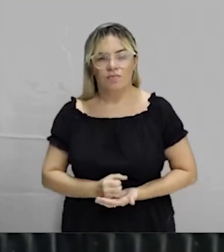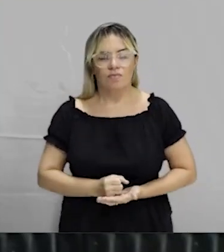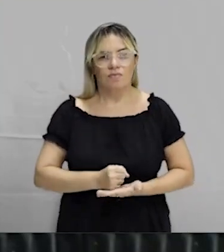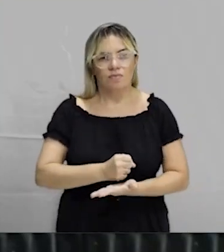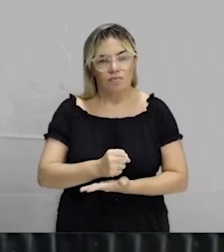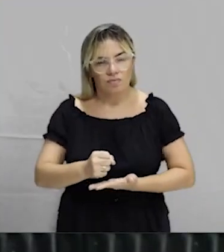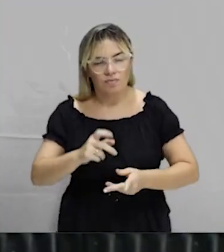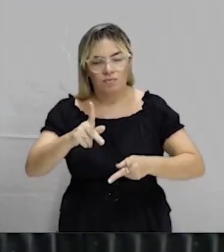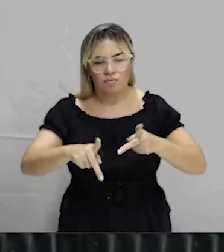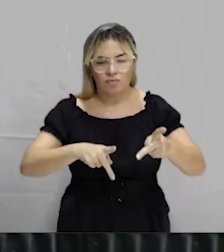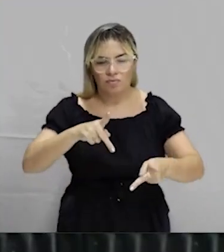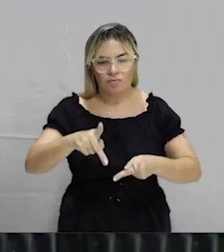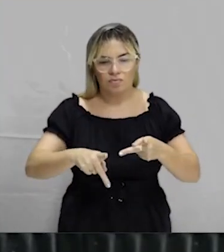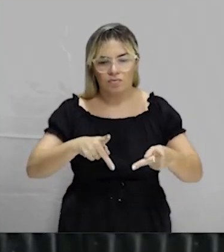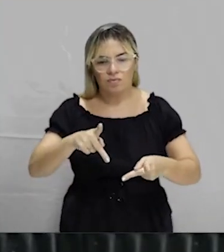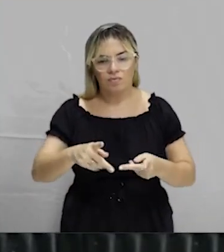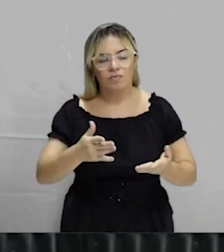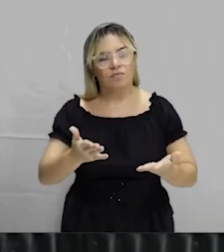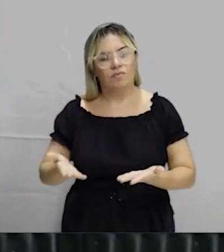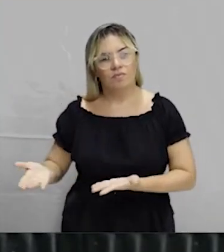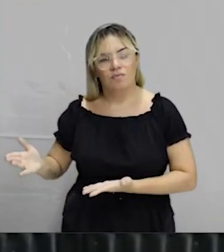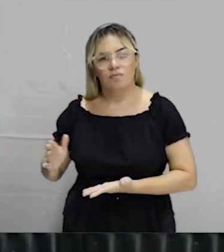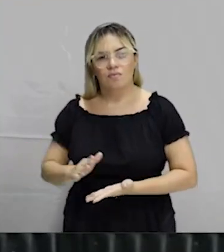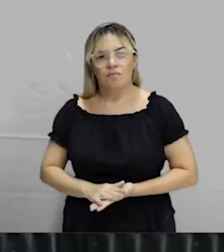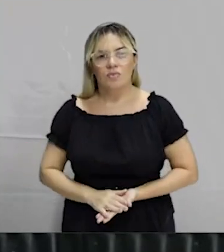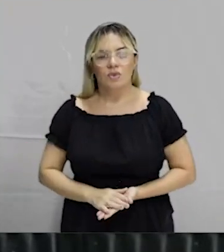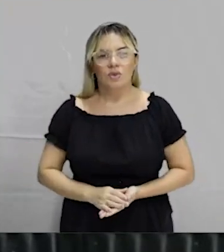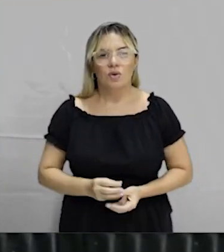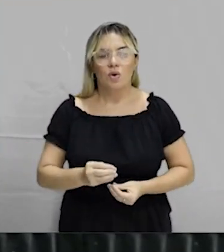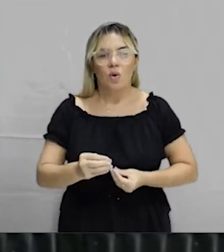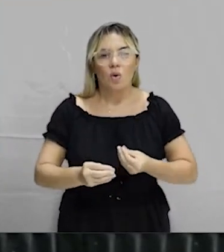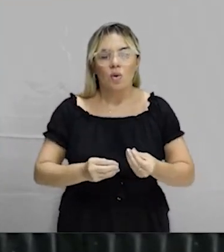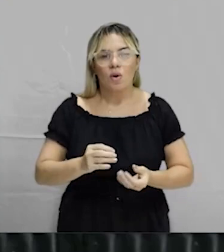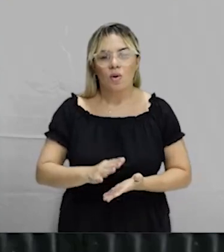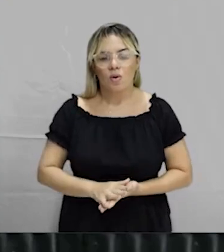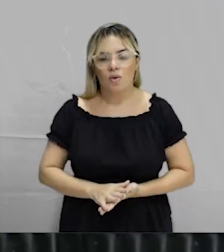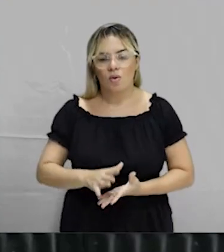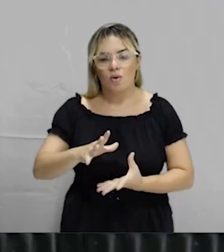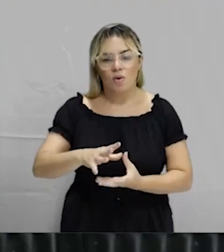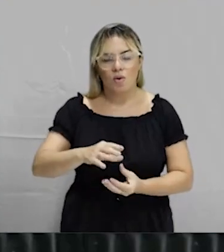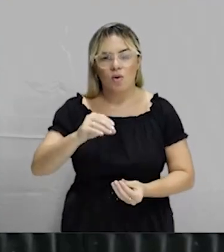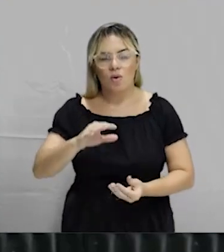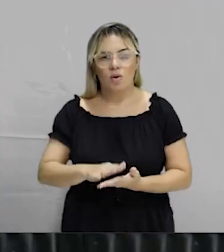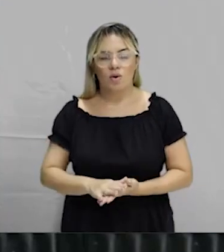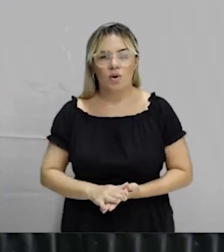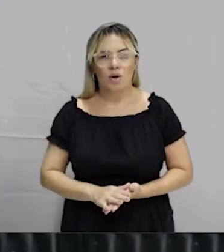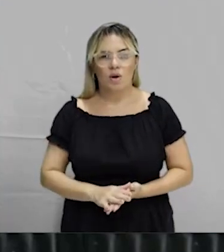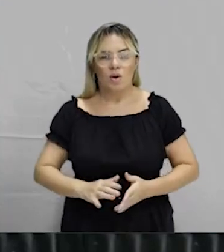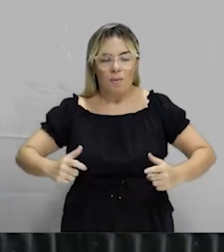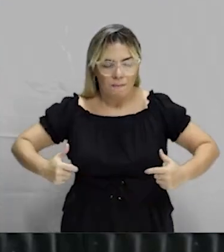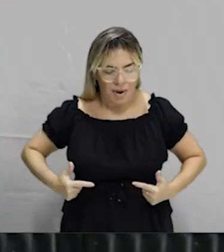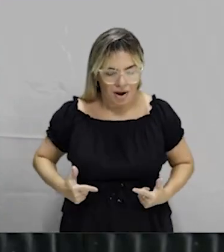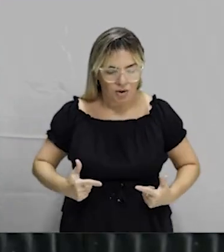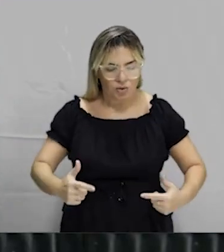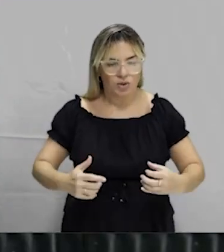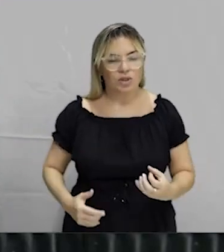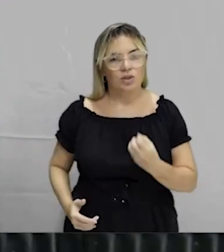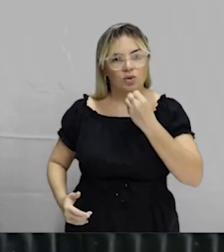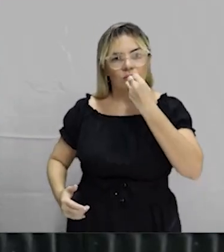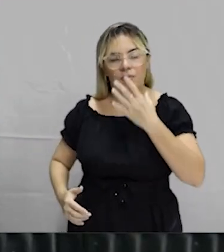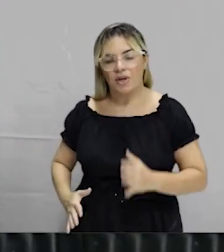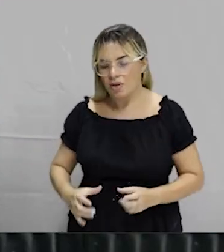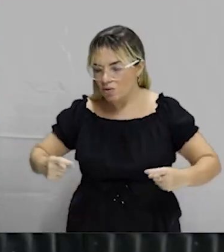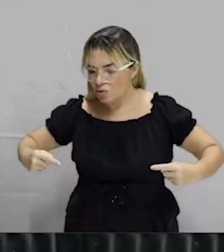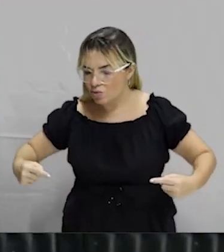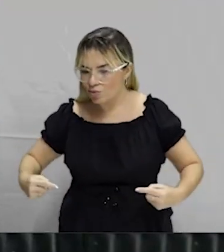basicamente persas, eles estavam constantemente em conflito com o mal, com o espírito maligno.